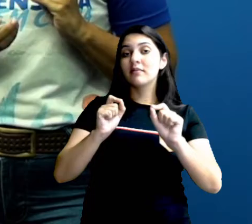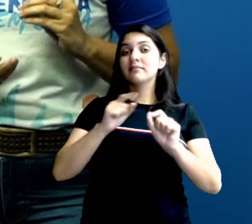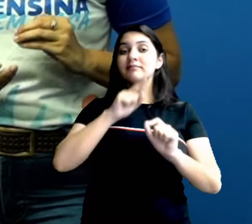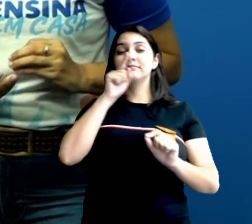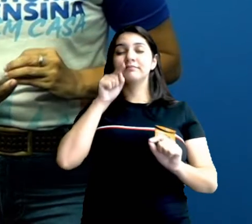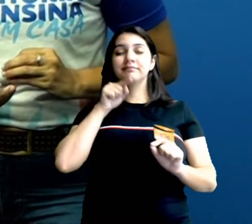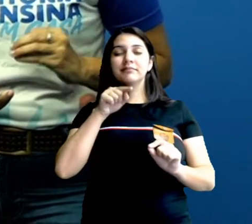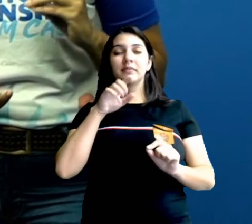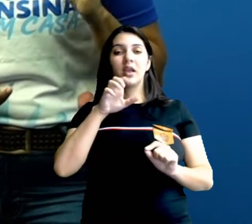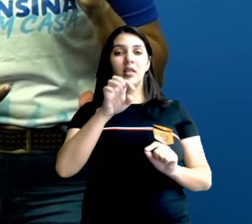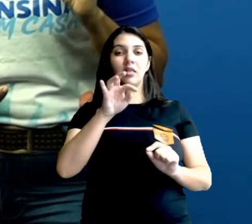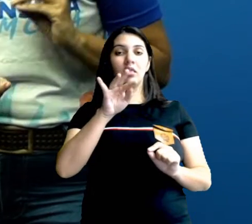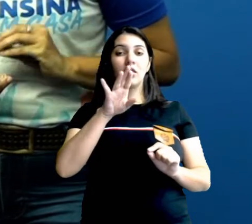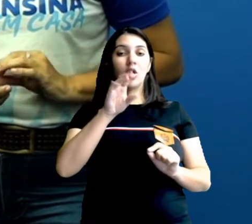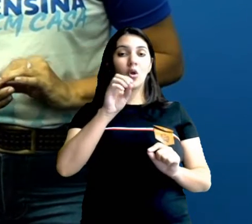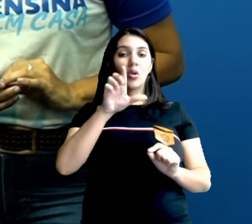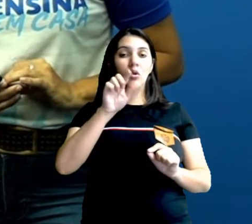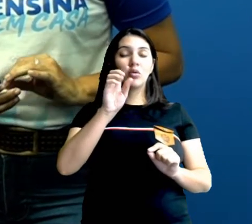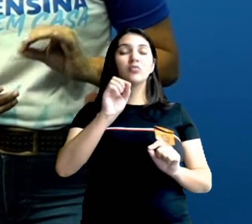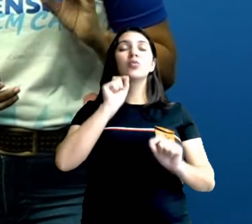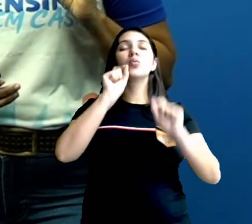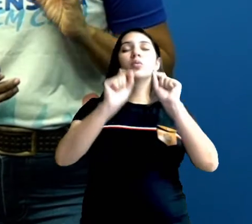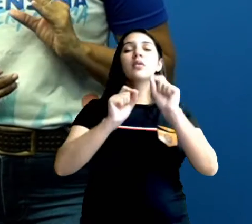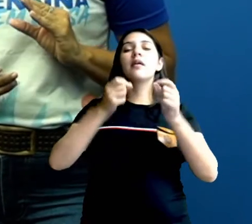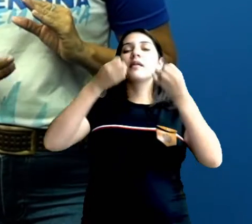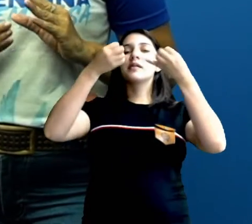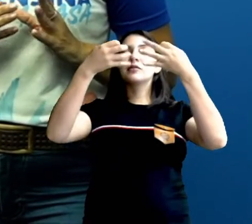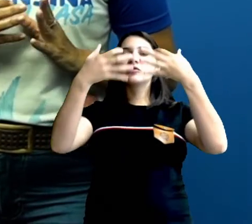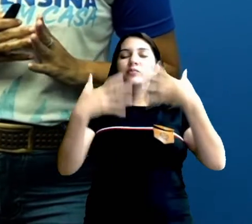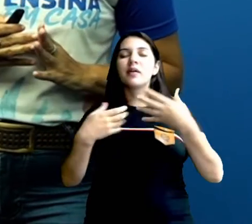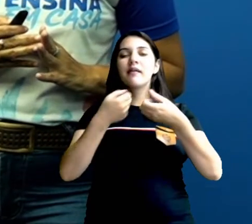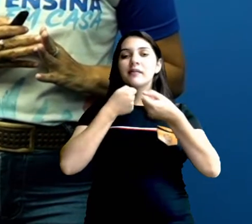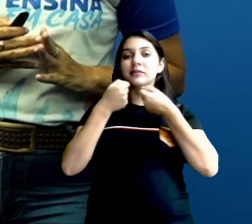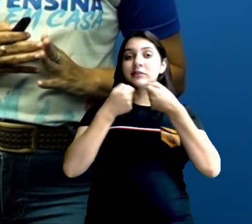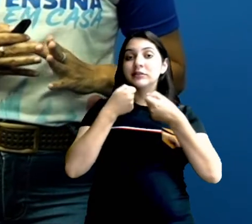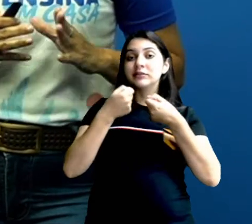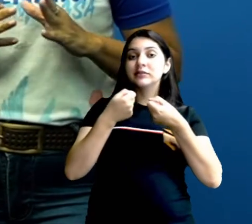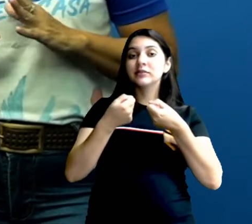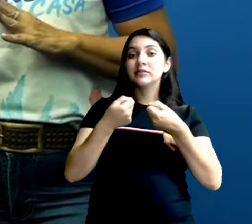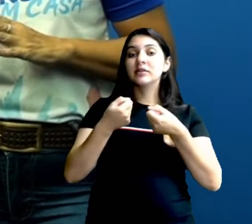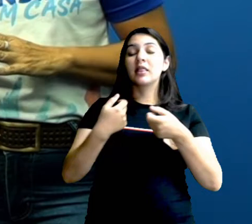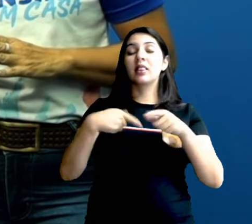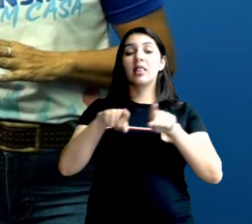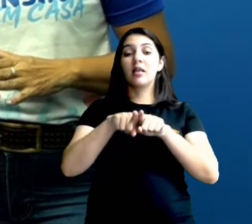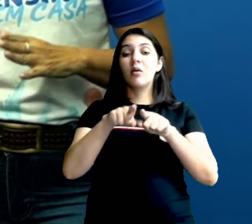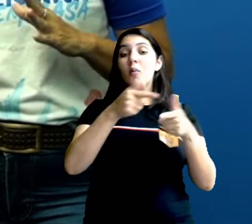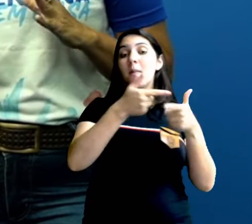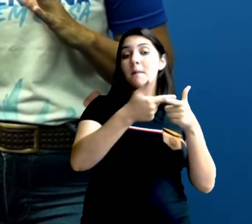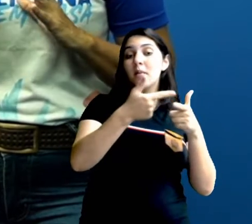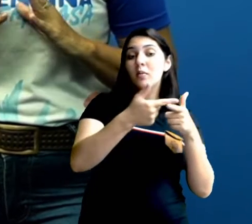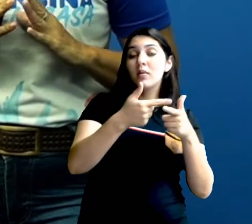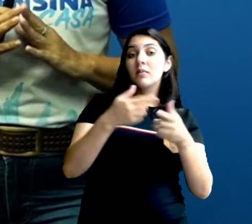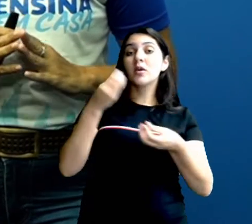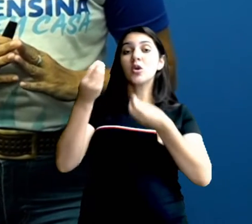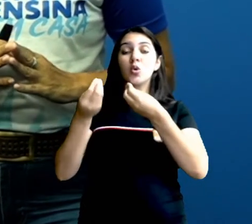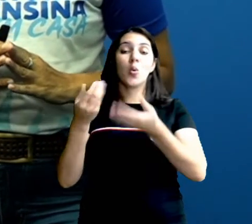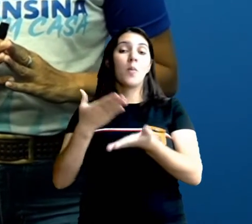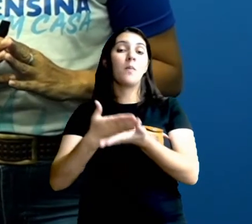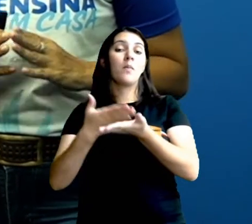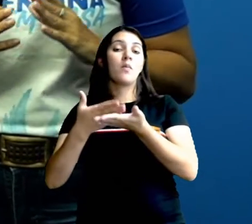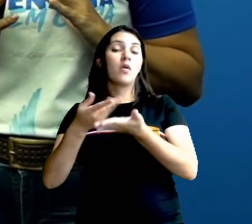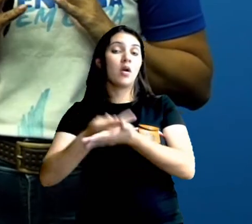Então, o conto etiológico é uma narrativa que explica a causa e a origem de